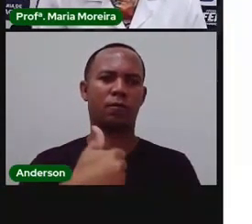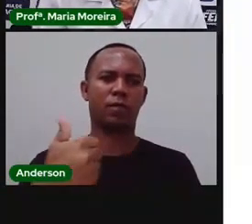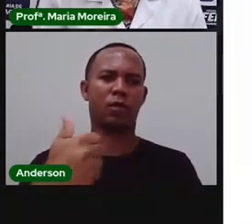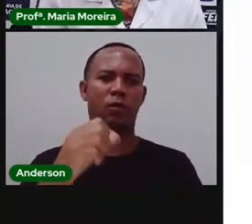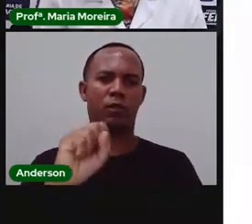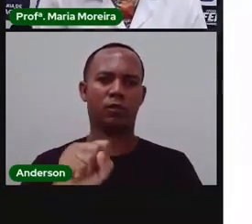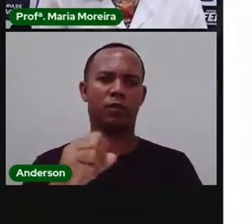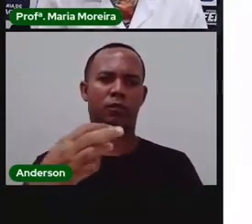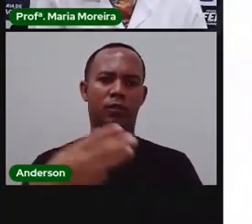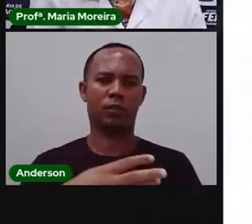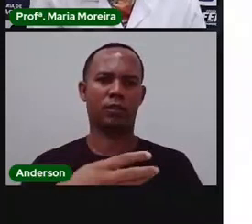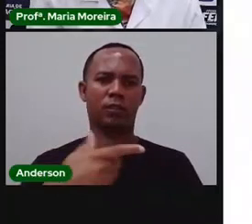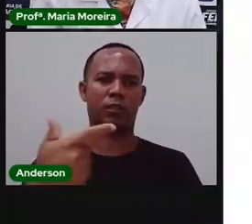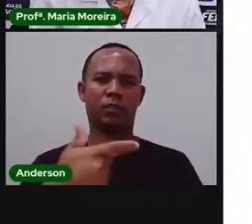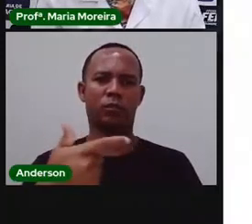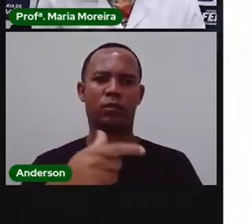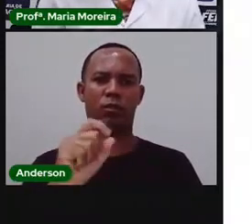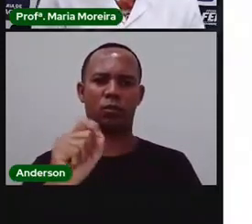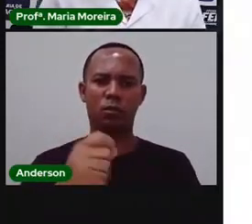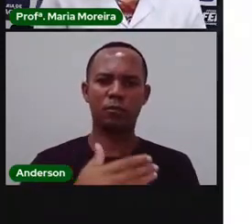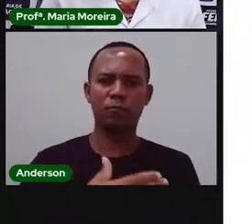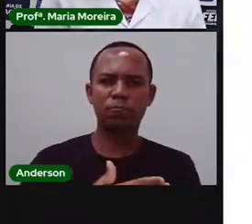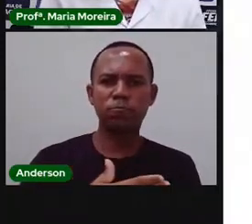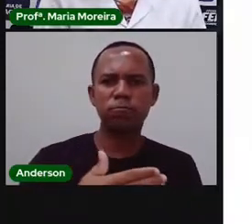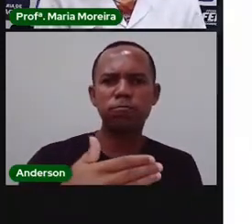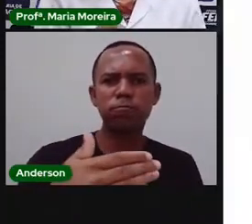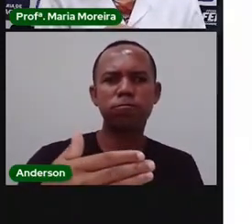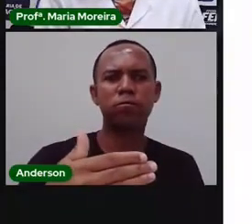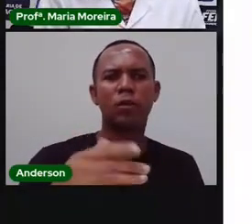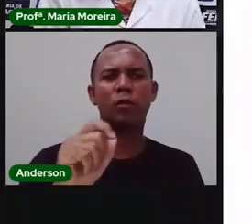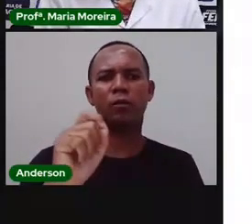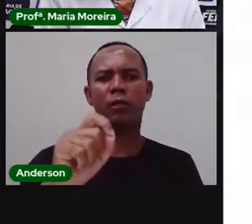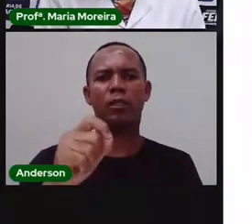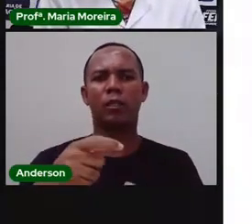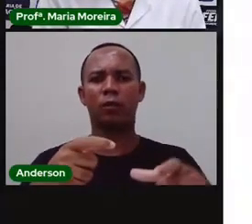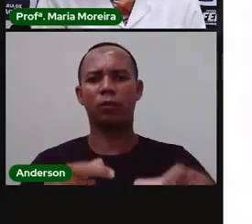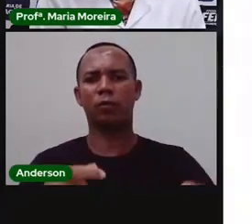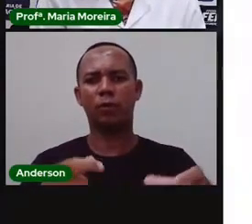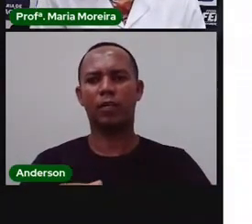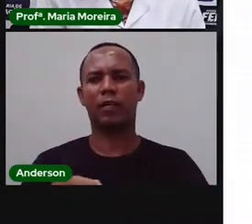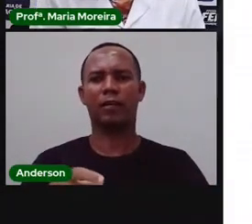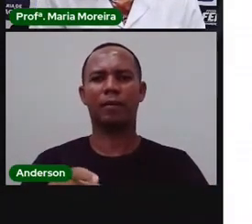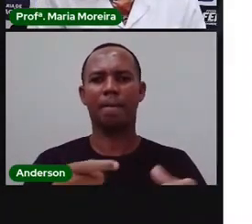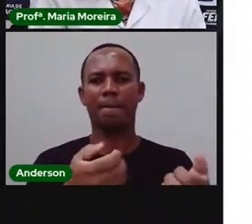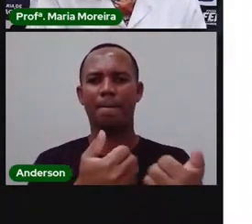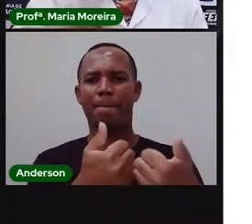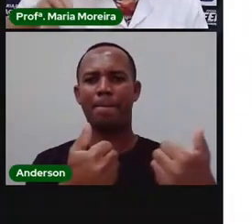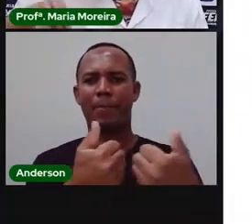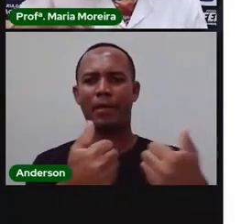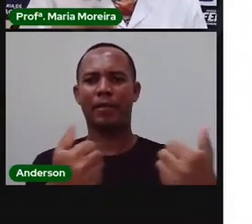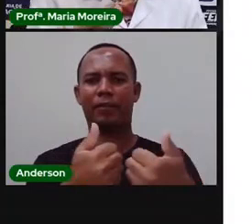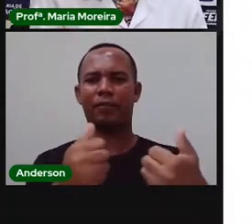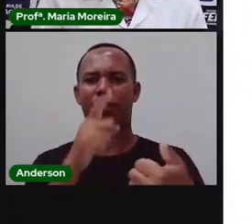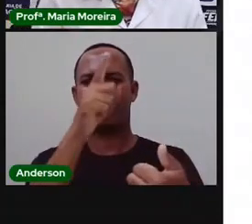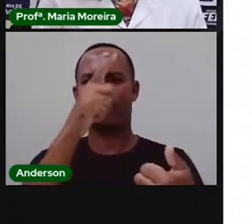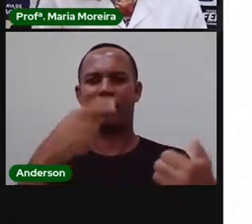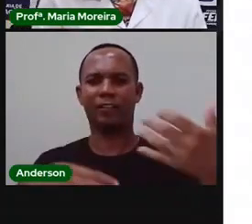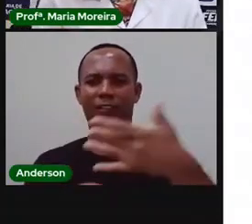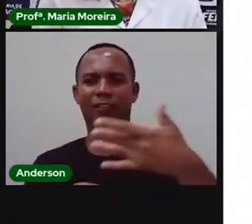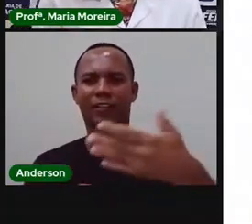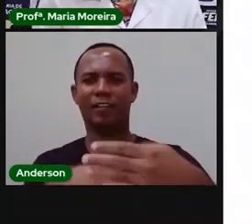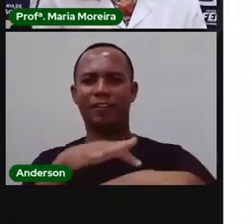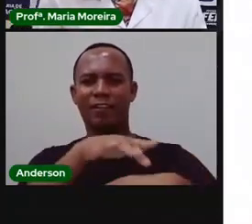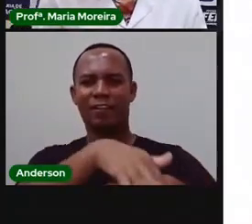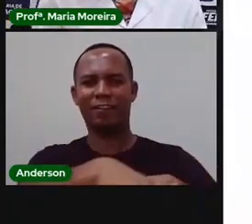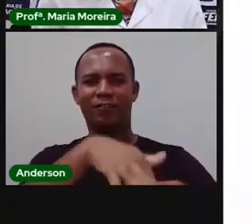Feira de Santana. E tem o território, na verdade, separado de Cachoeira. E esse território, né, o que hoje a gente conhece como